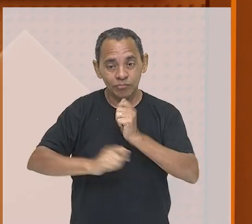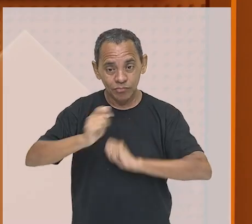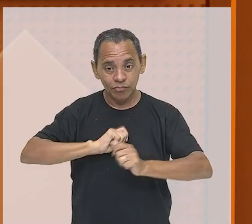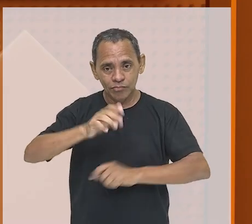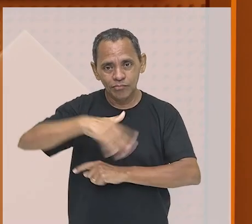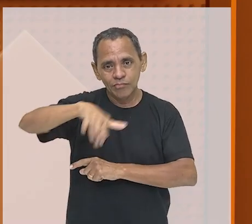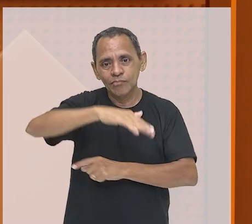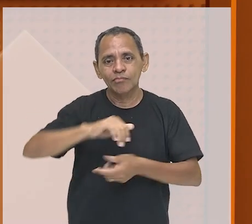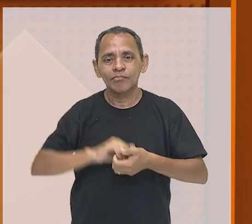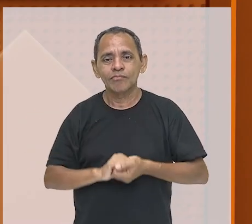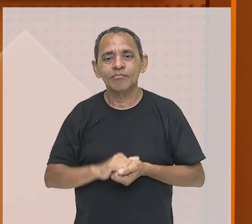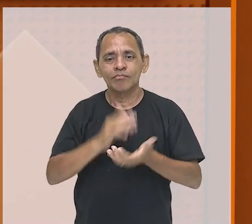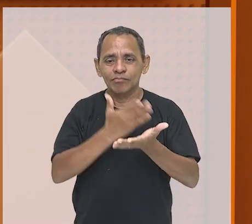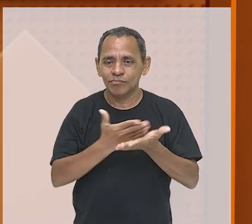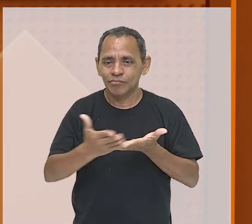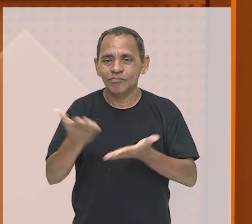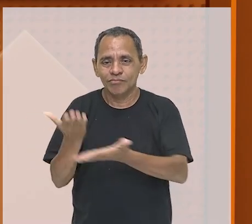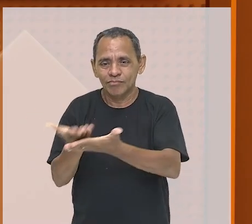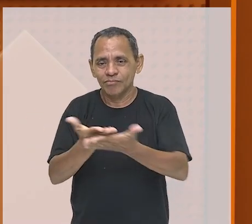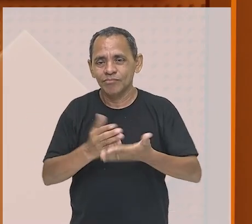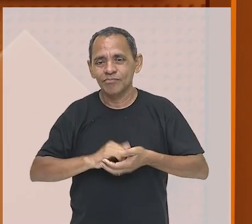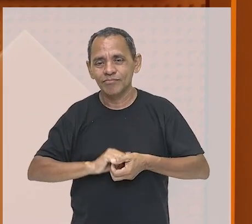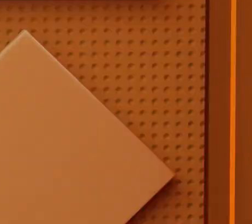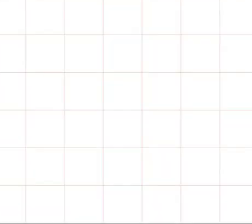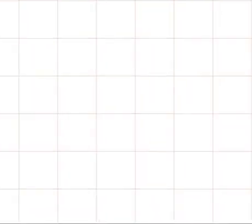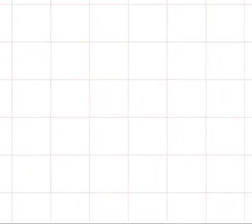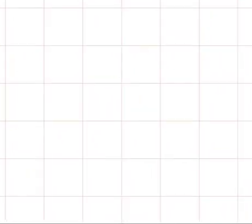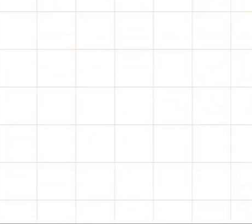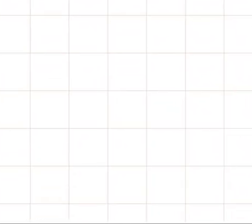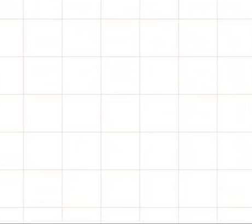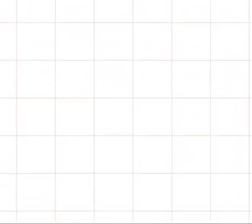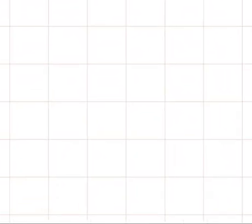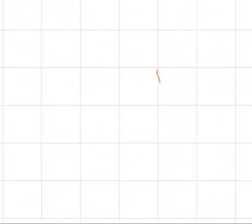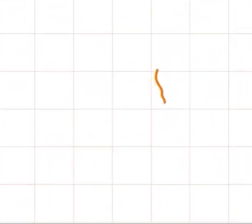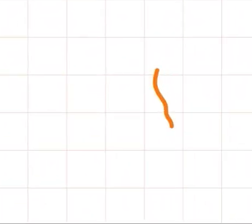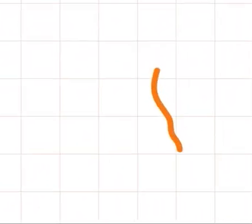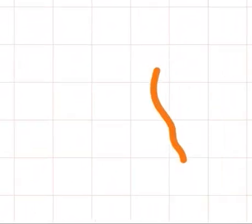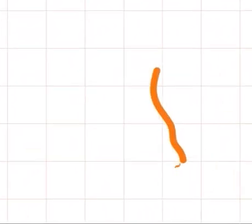regiões. Tranquilo, então? Vamos à aula.